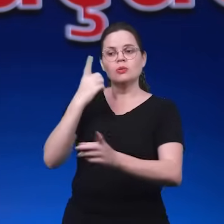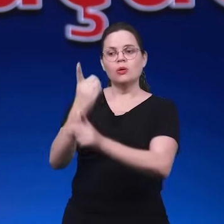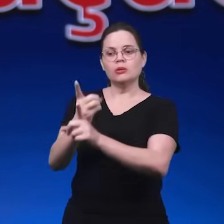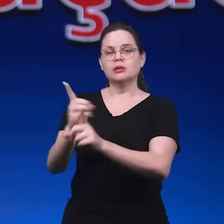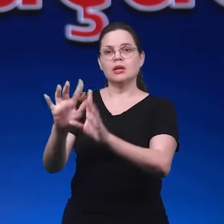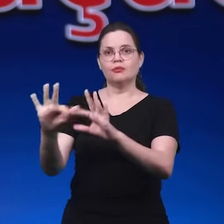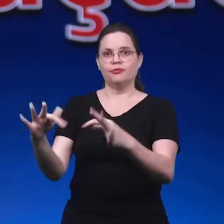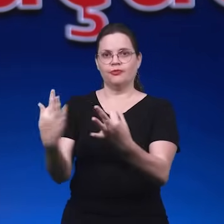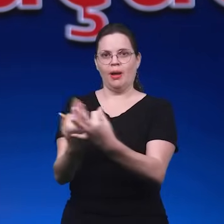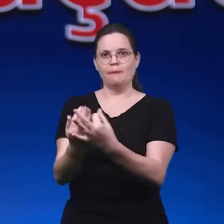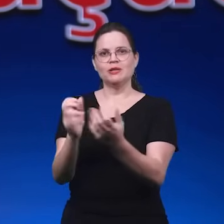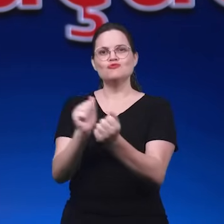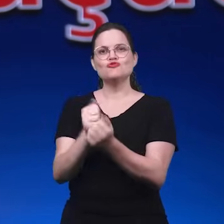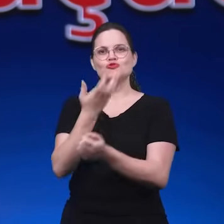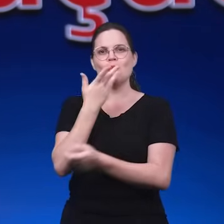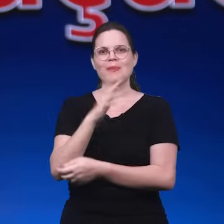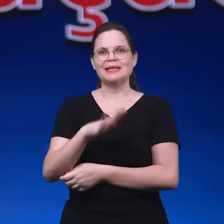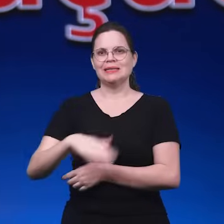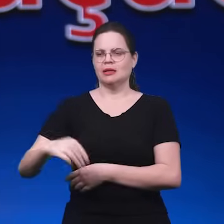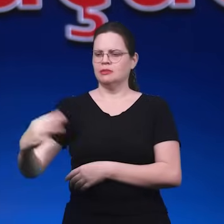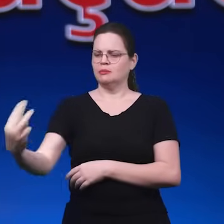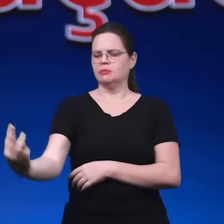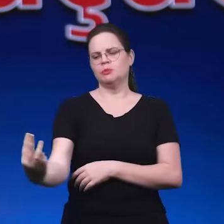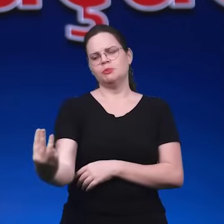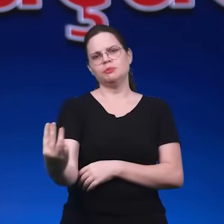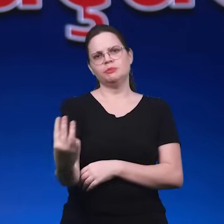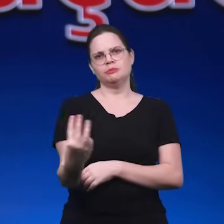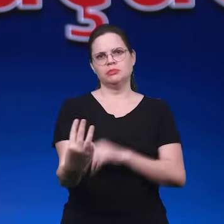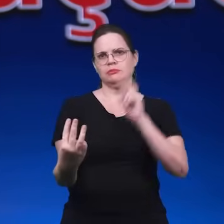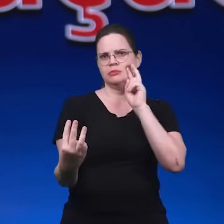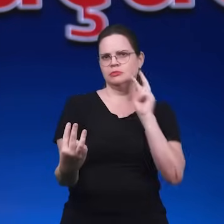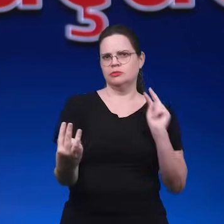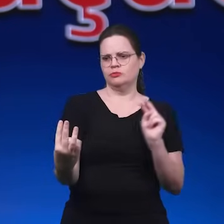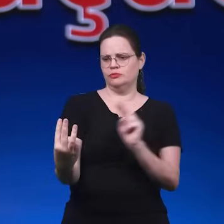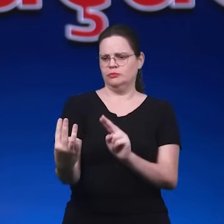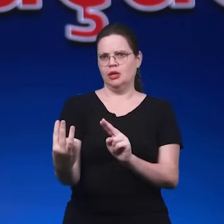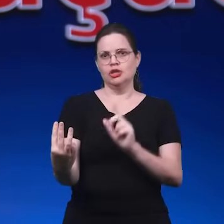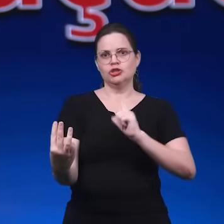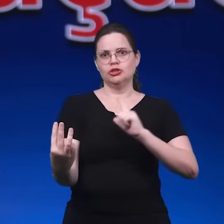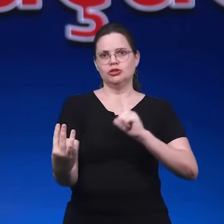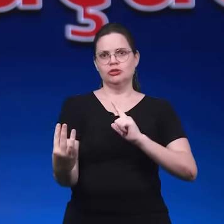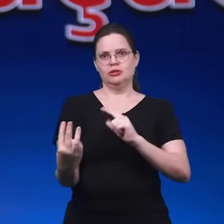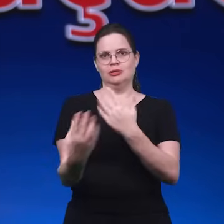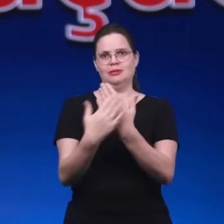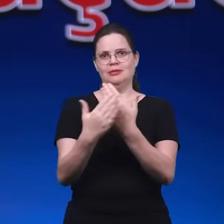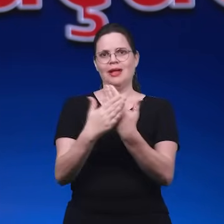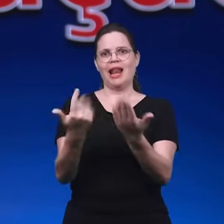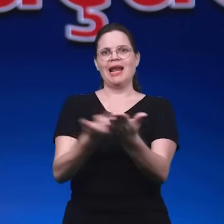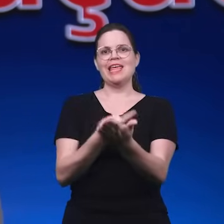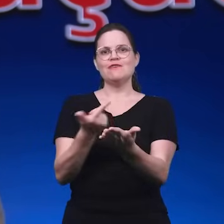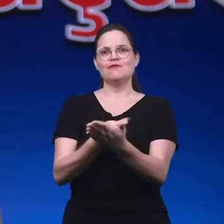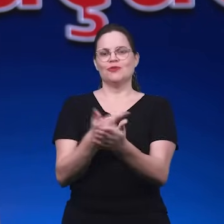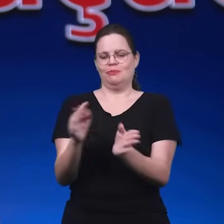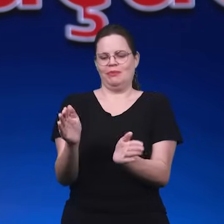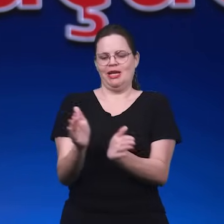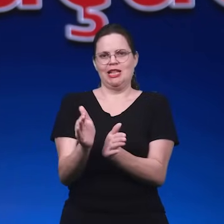um casal com uma criança. E quando eu olhei, eles tinham na mão uma coletânea, era uma coletânea